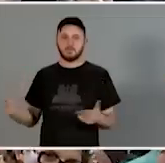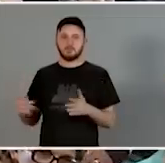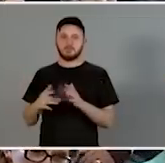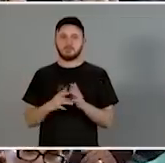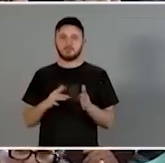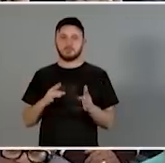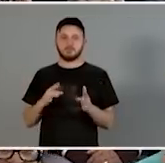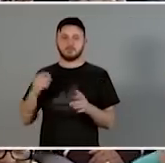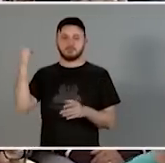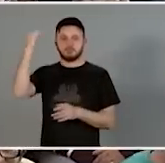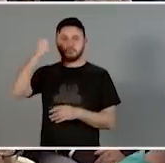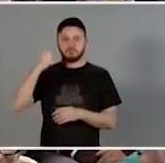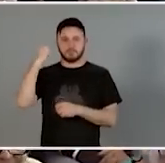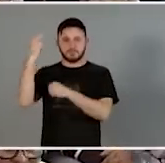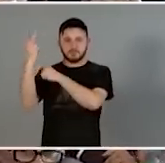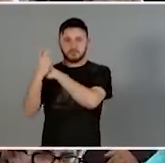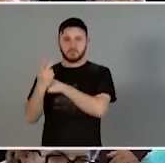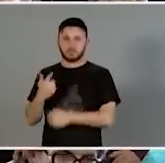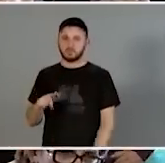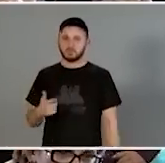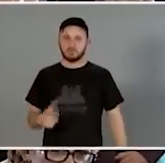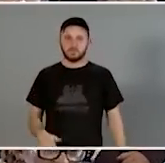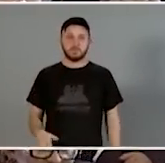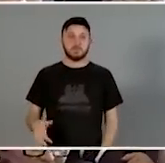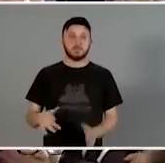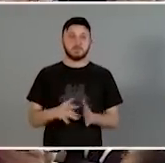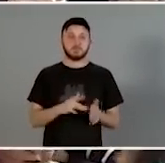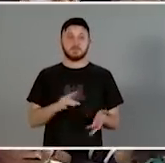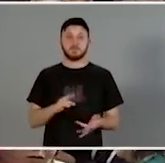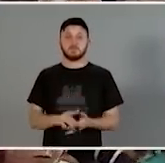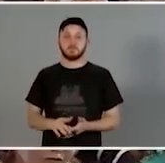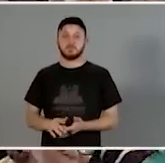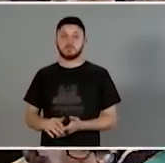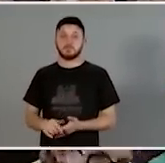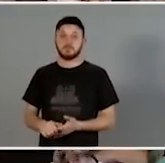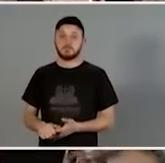nos mandou um baú velho